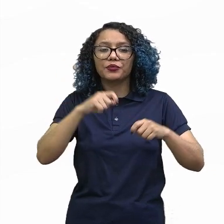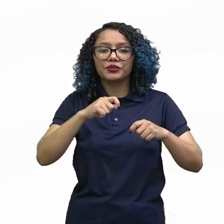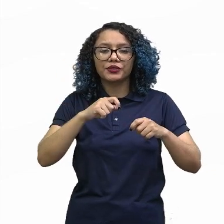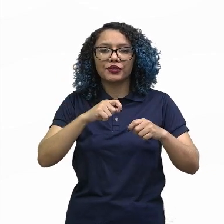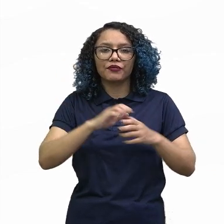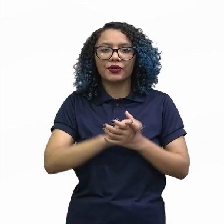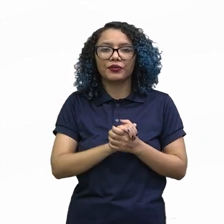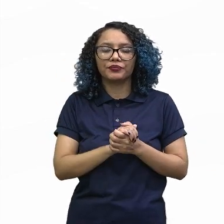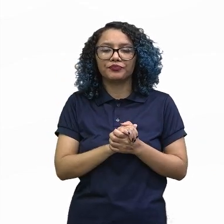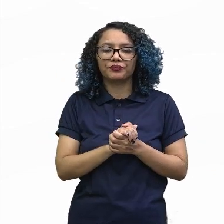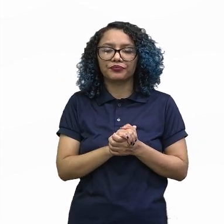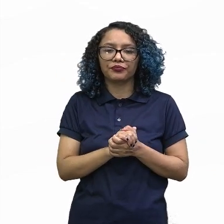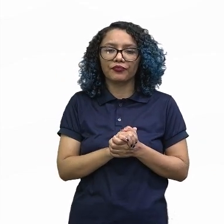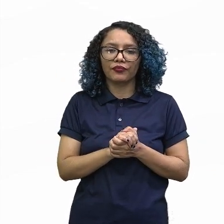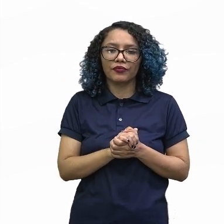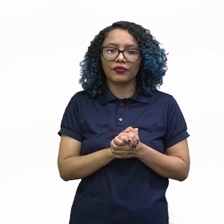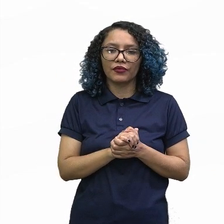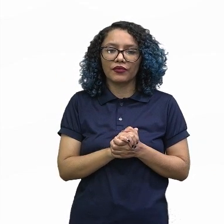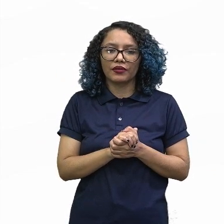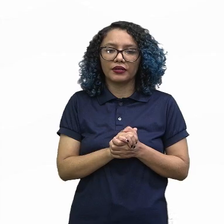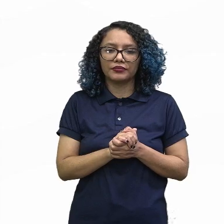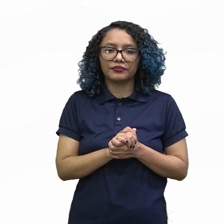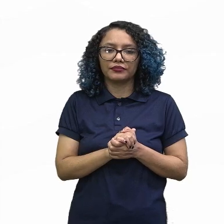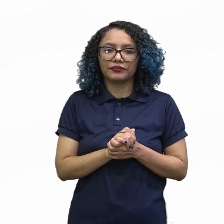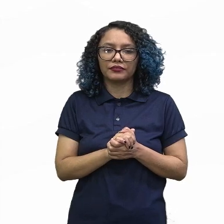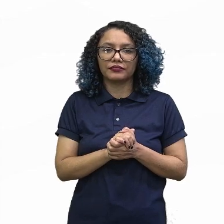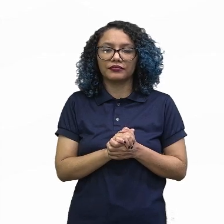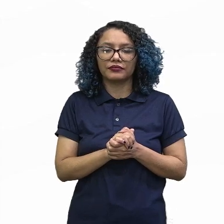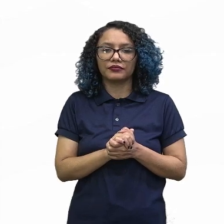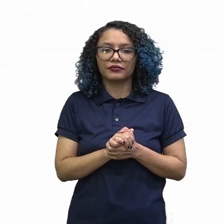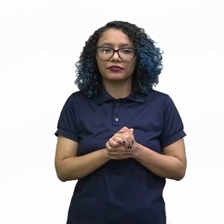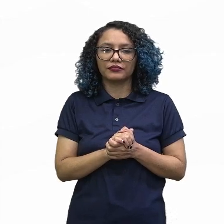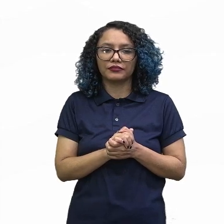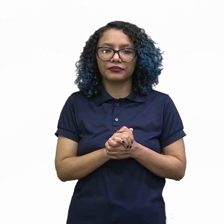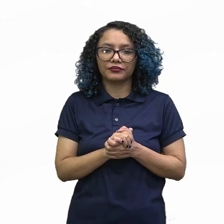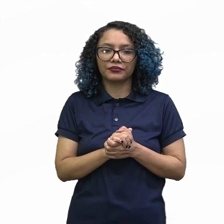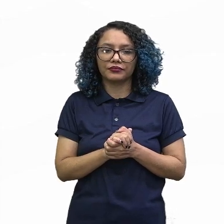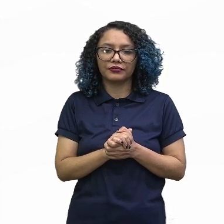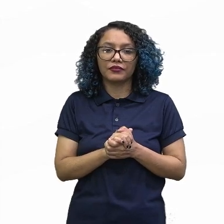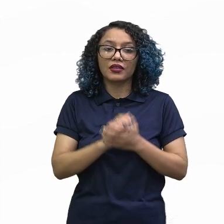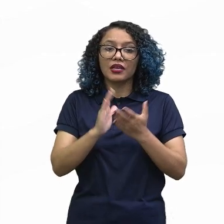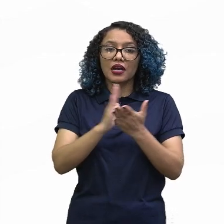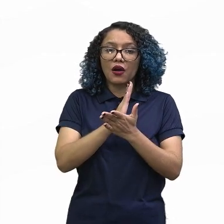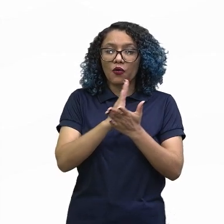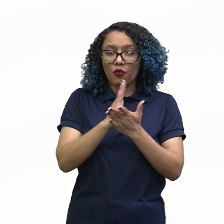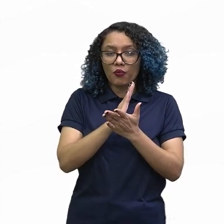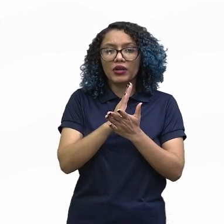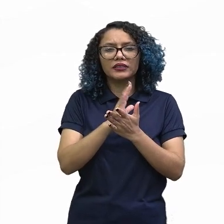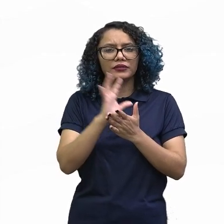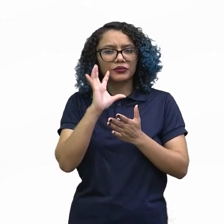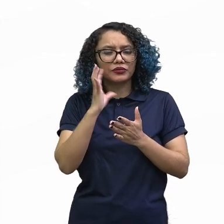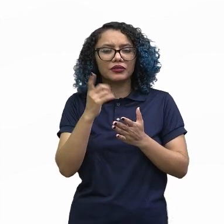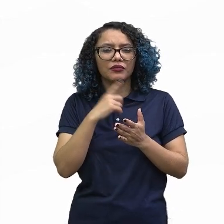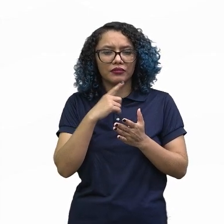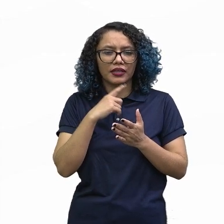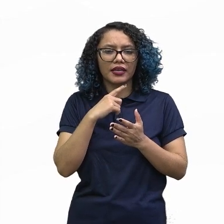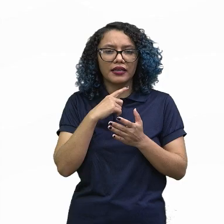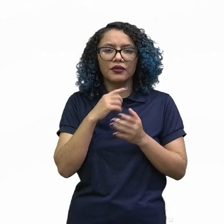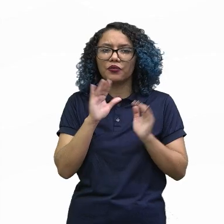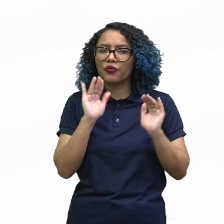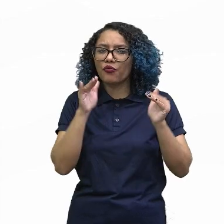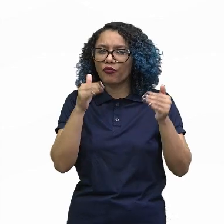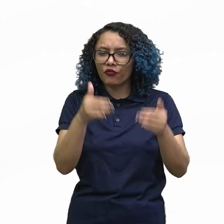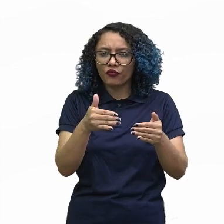da utilização de geradores, entretanto, existem soluções que buscam